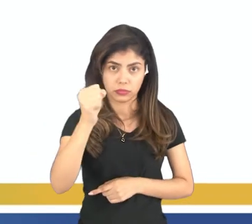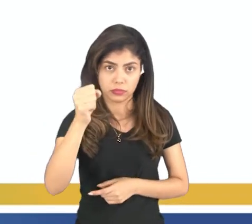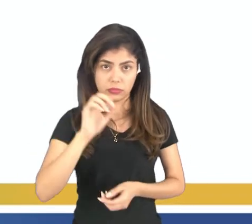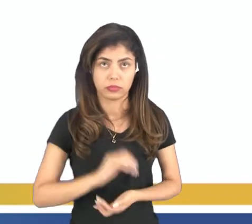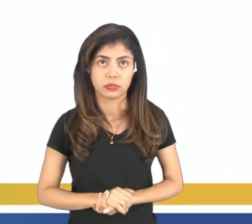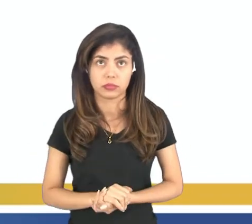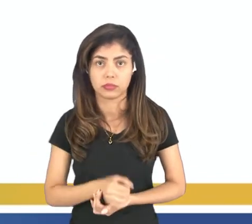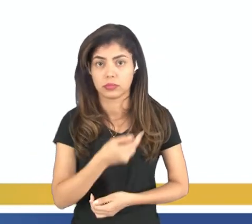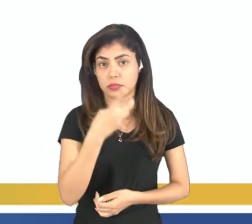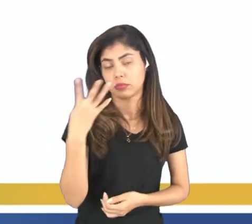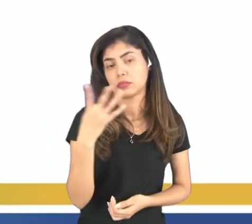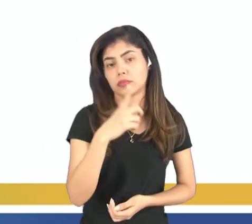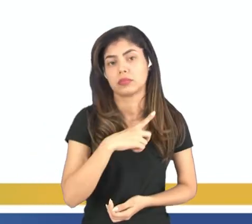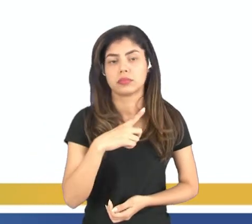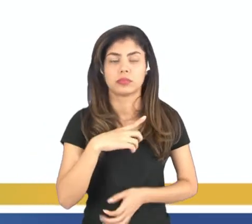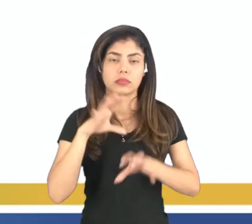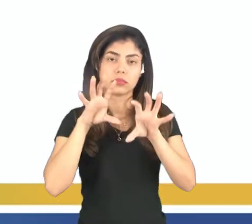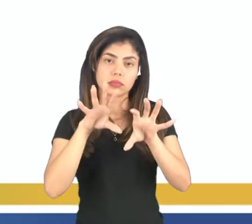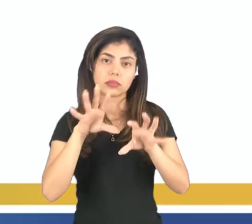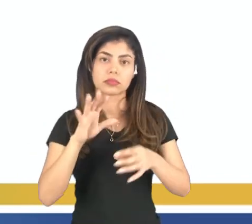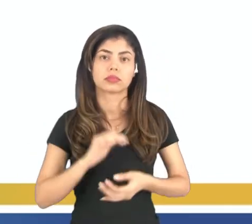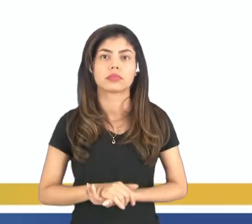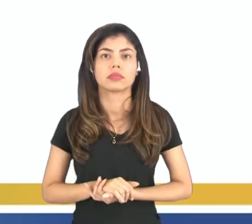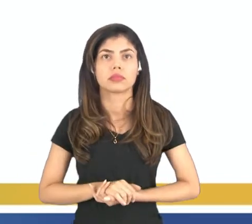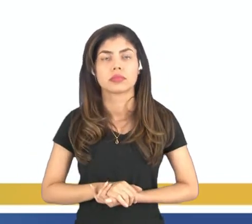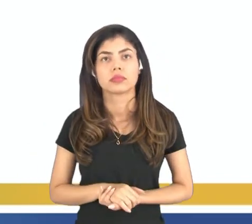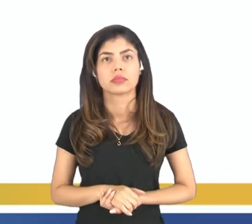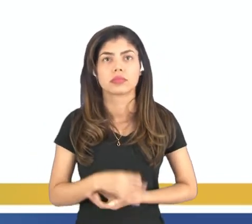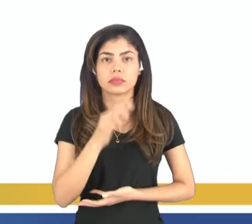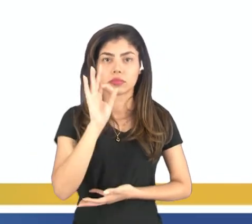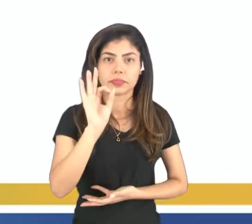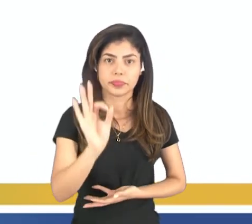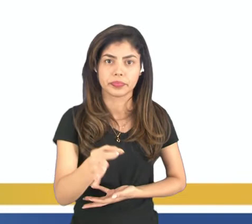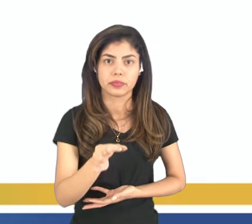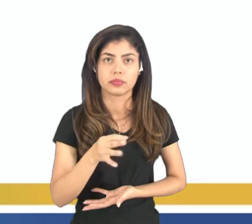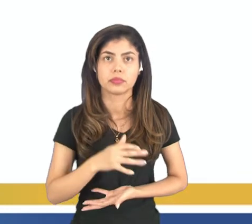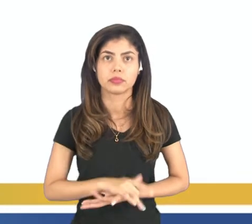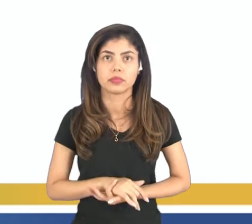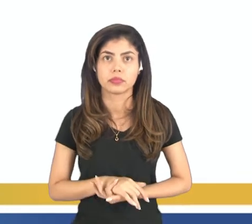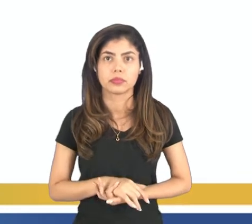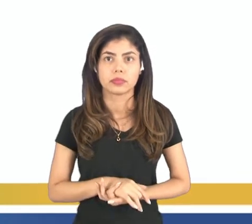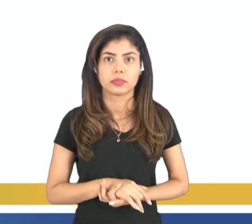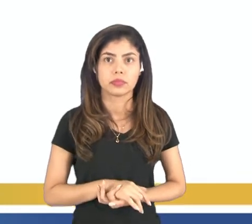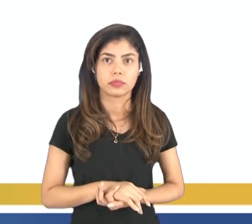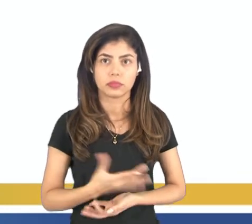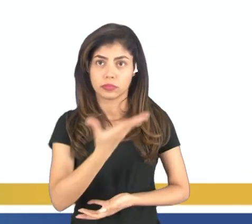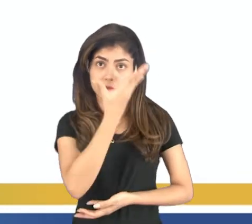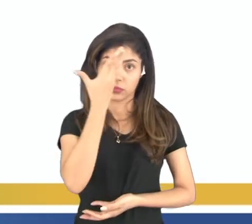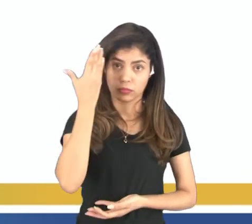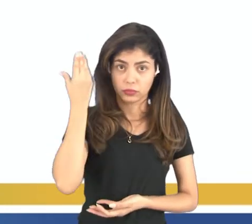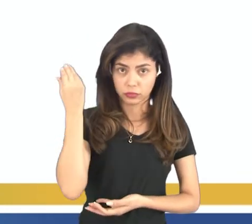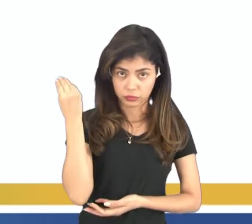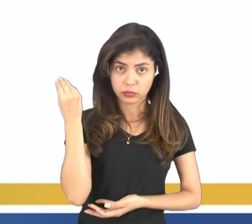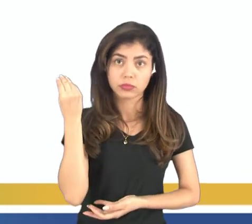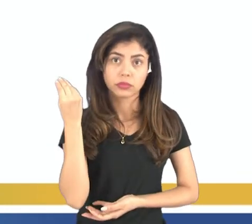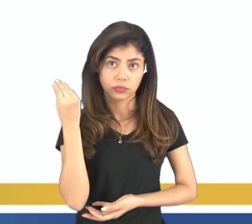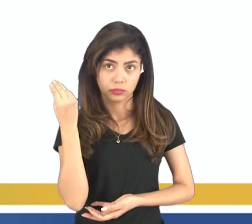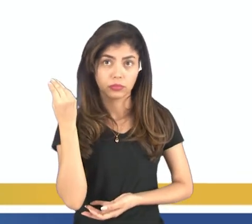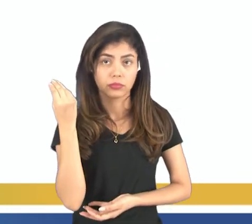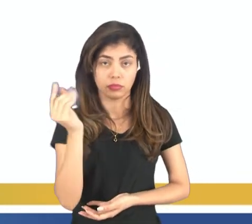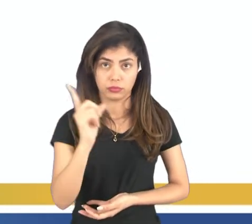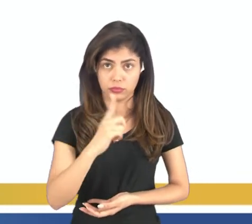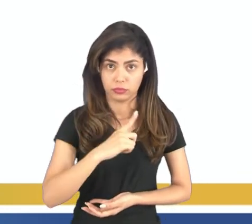x58 que é a quantidade de litros que ele abasteceu certo então ó esquece então